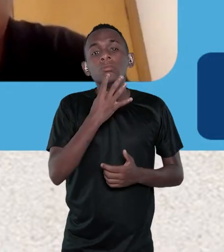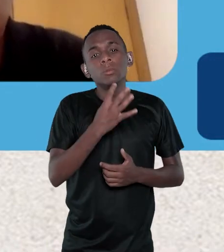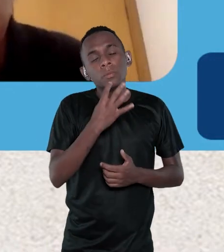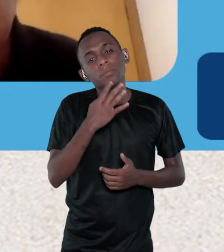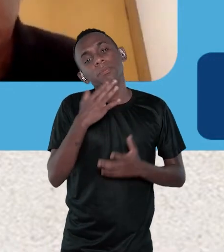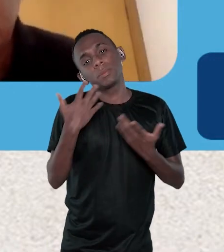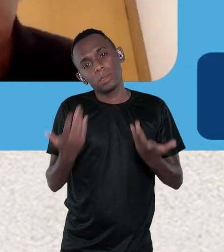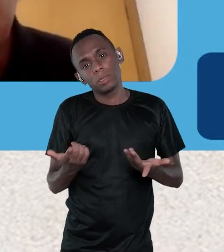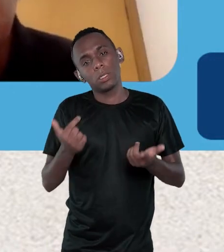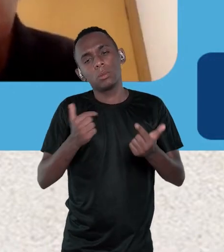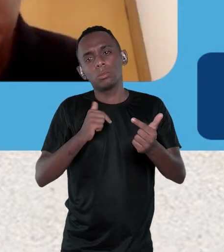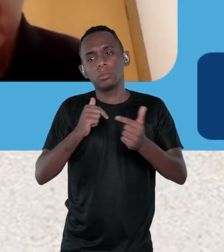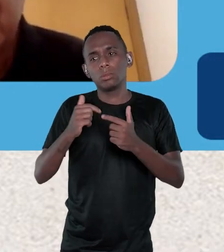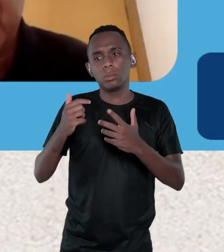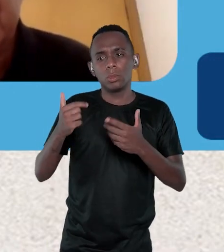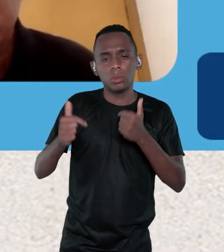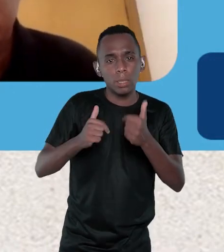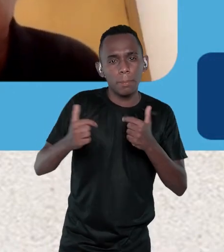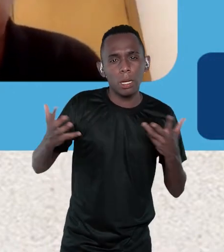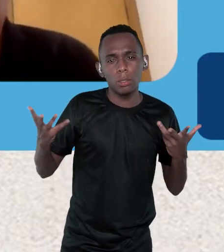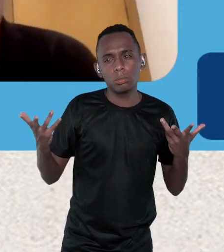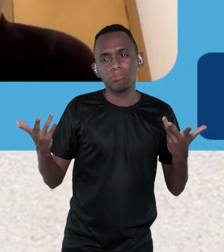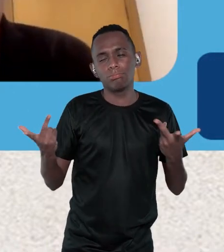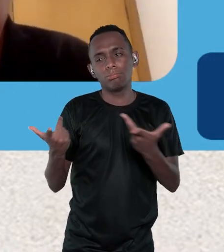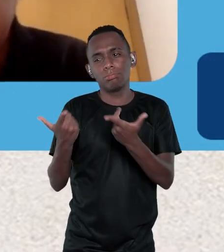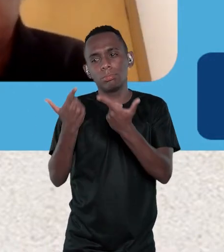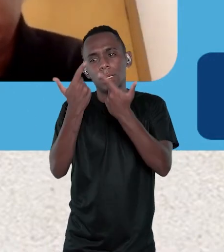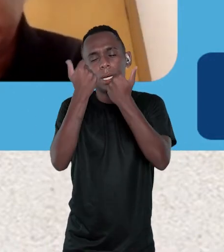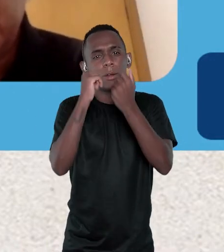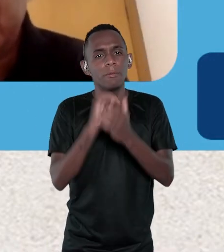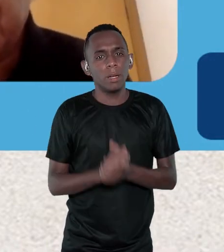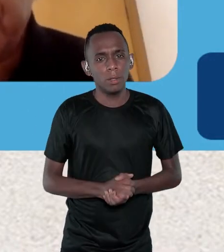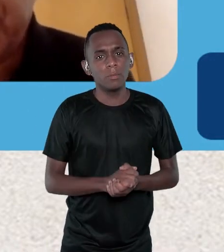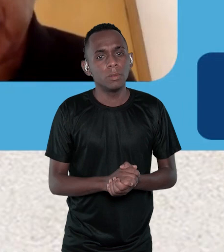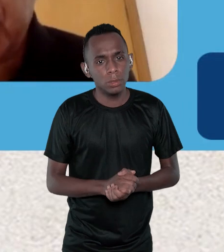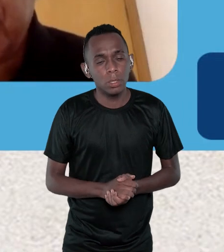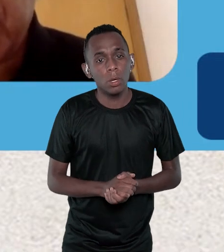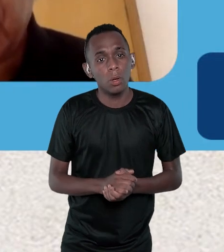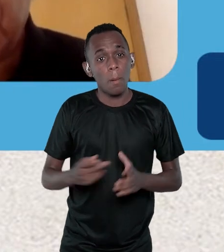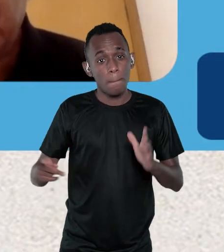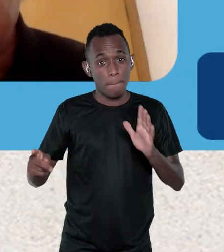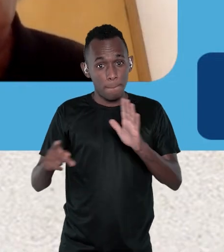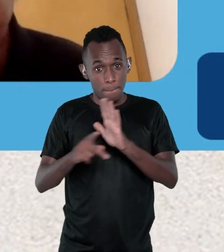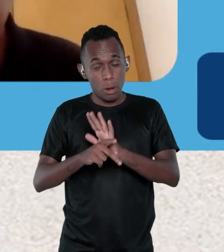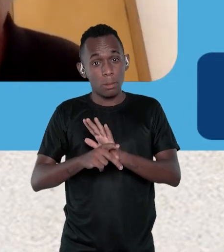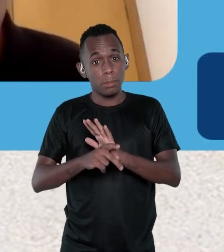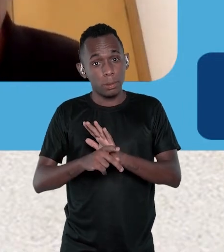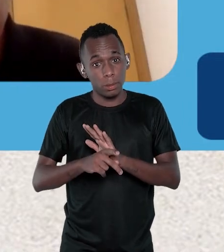eu quero que as pessoas conheçam, que é um trabalho muito lindo feito